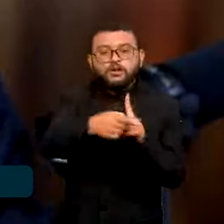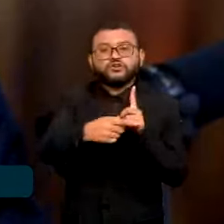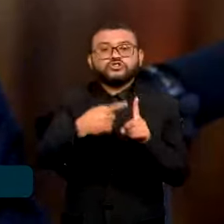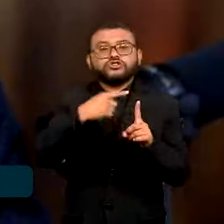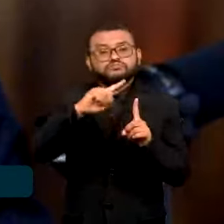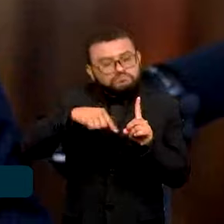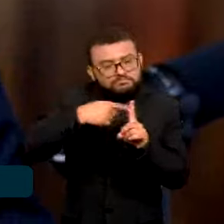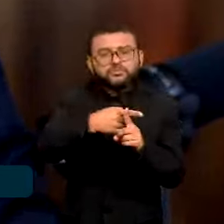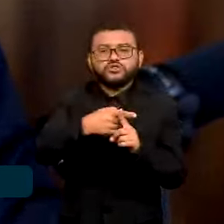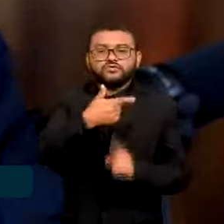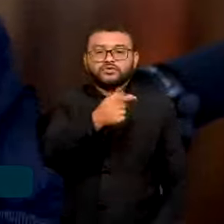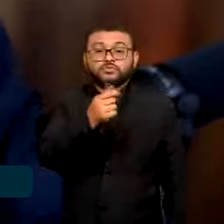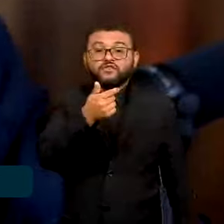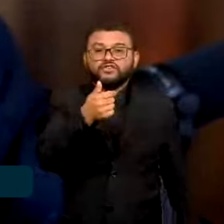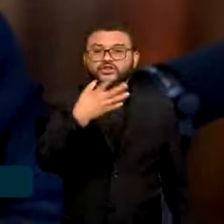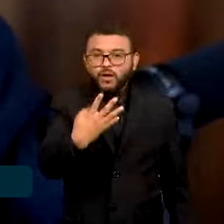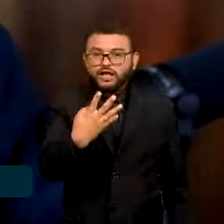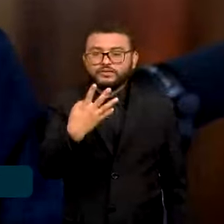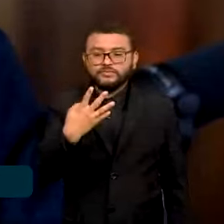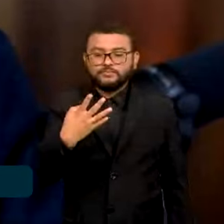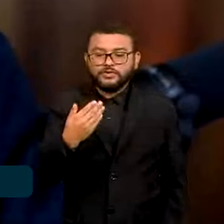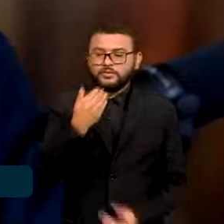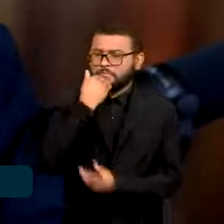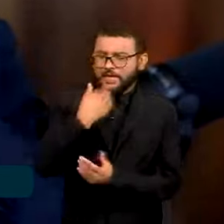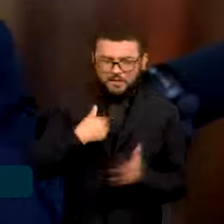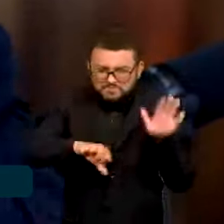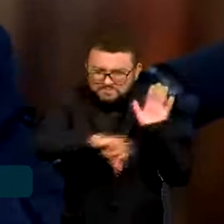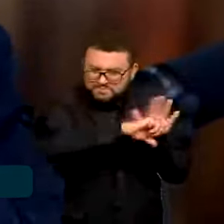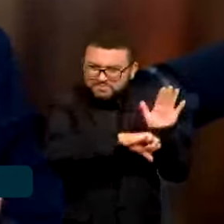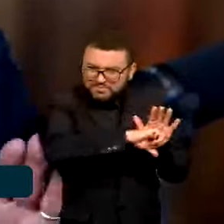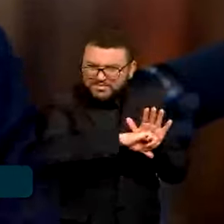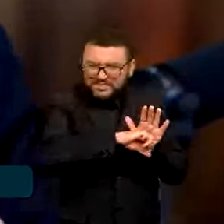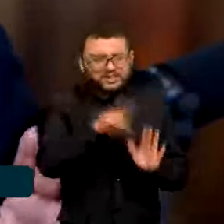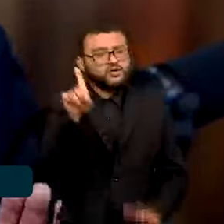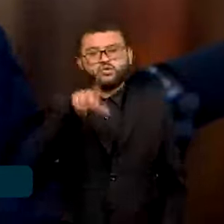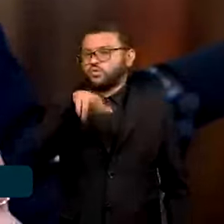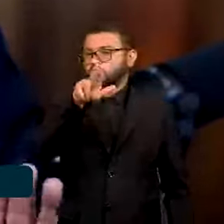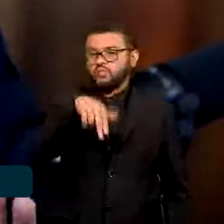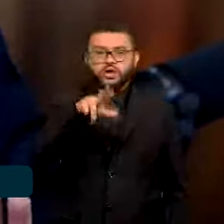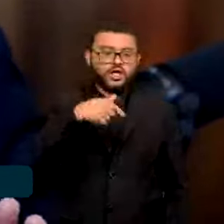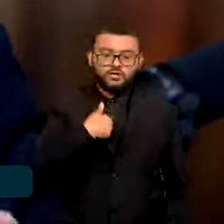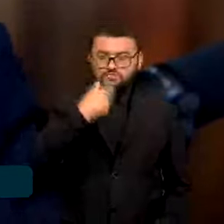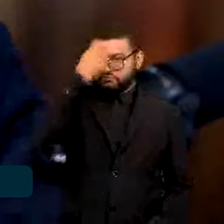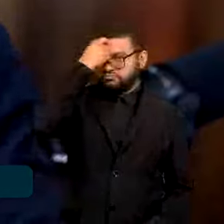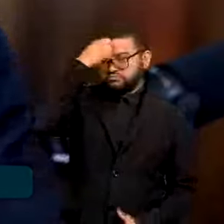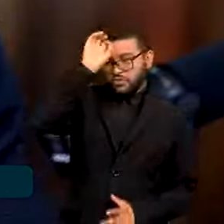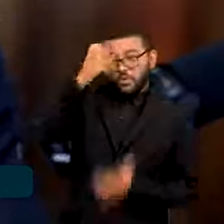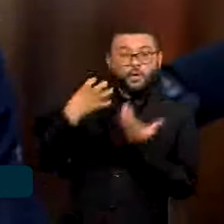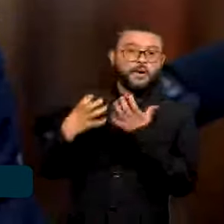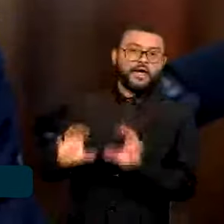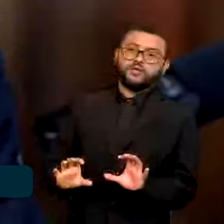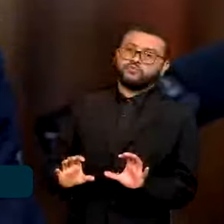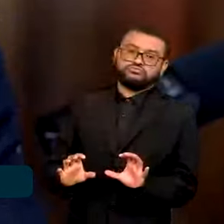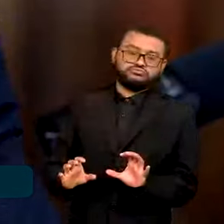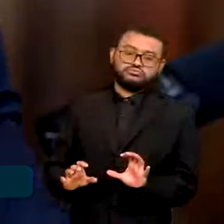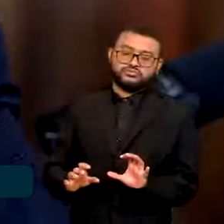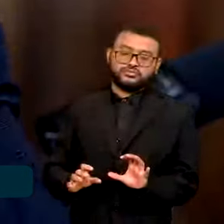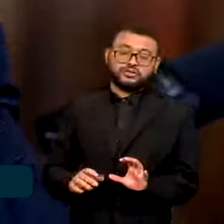Não peçam para mim ficar pessimista, porque aqui não cabe. Nessa cabeça aqui, olha, eu fiquei